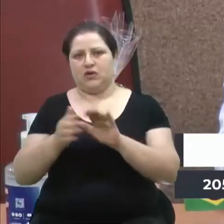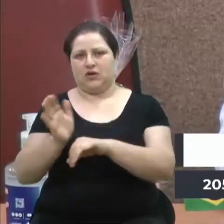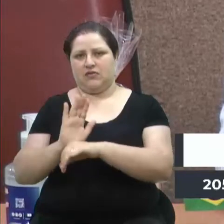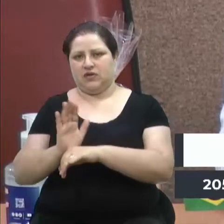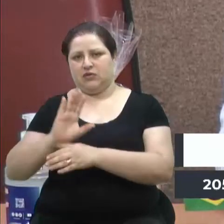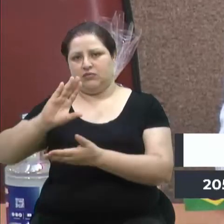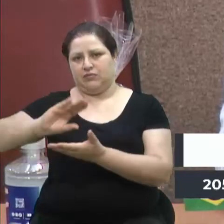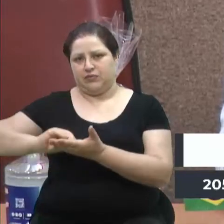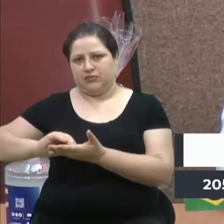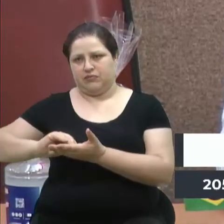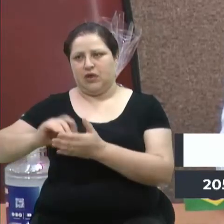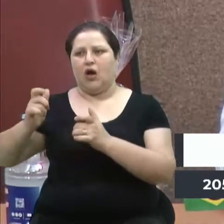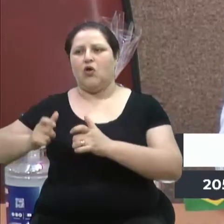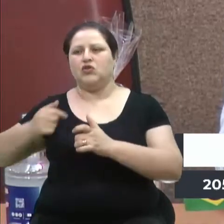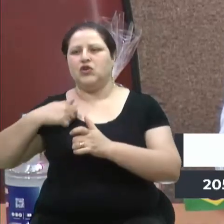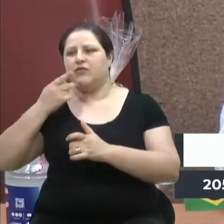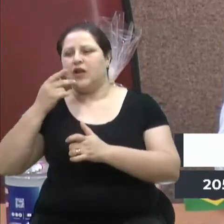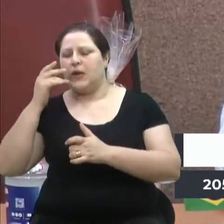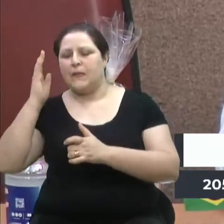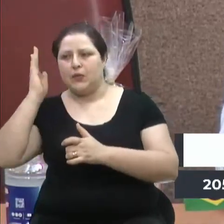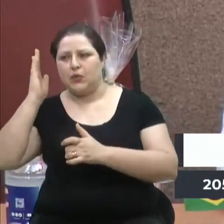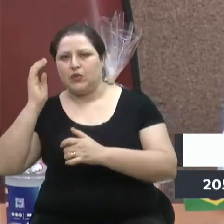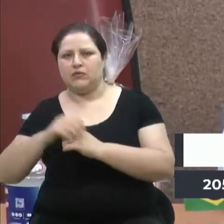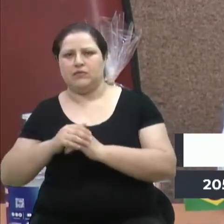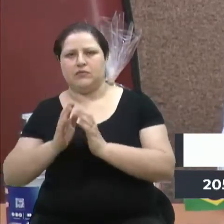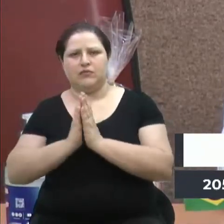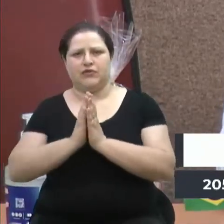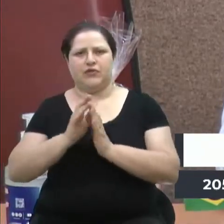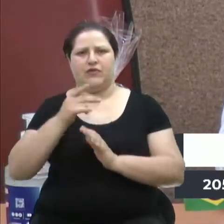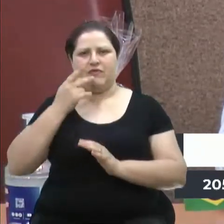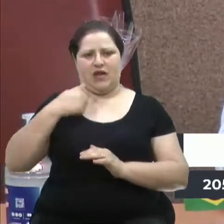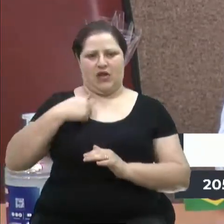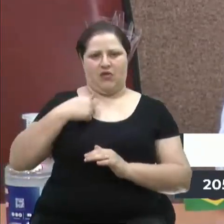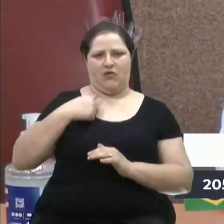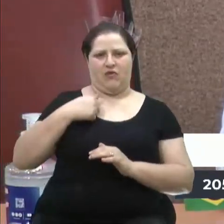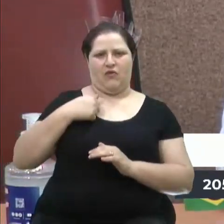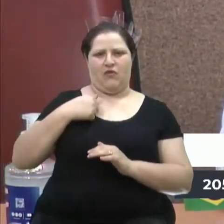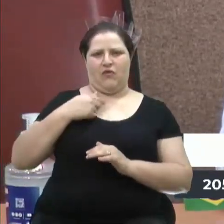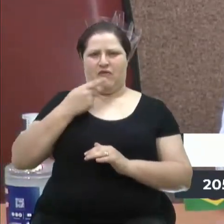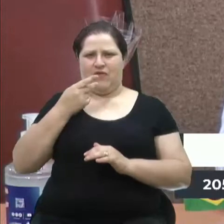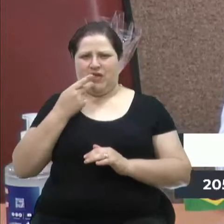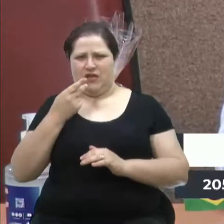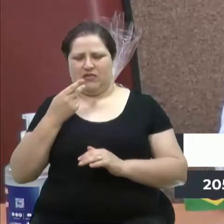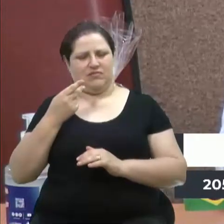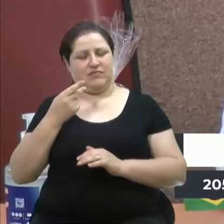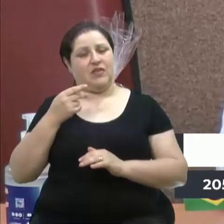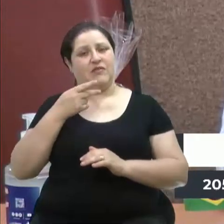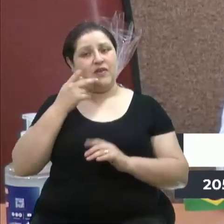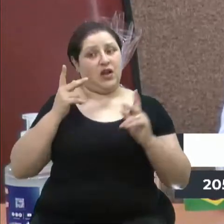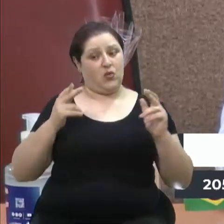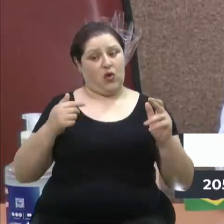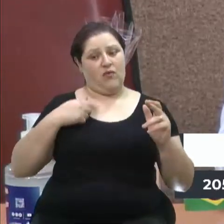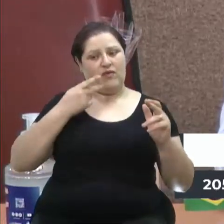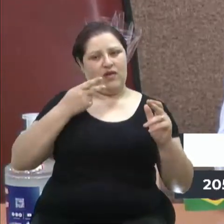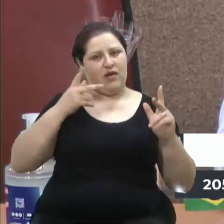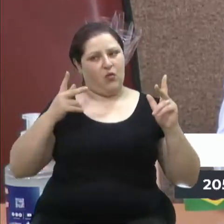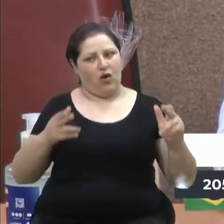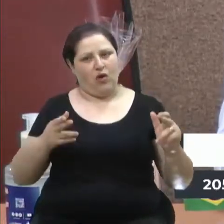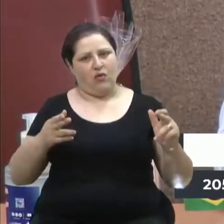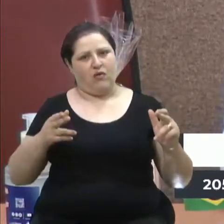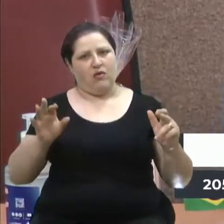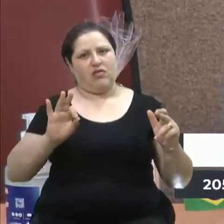chamei alguém do público então não põe a palavras na minha boca fale o que eu falei diga o que eu disse e diga